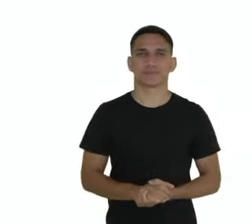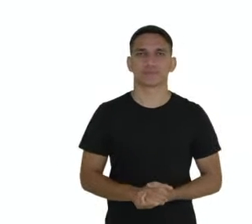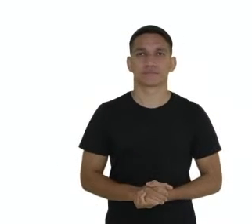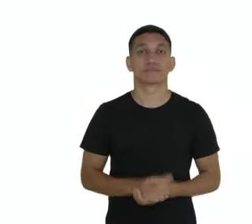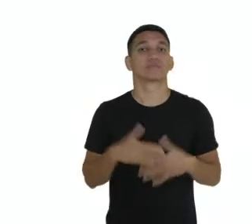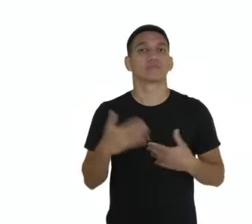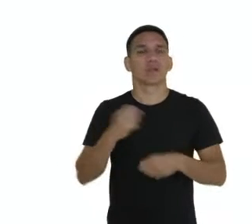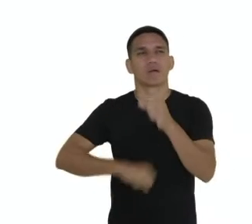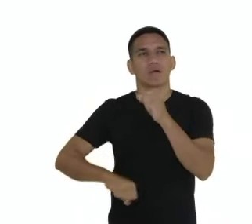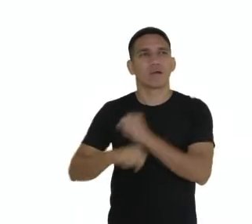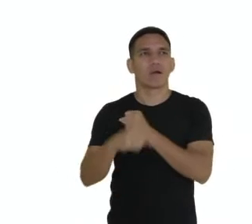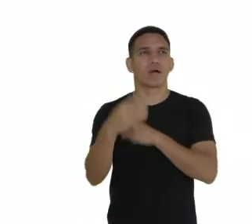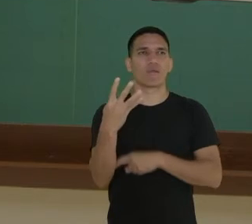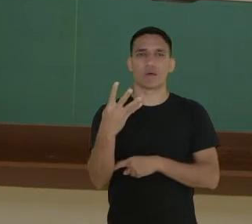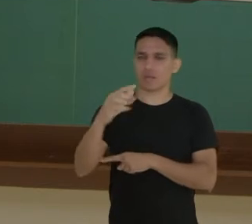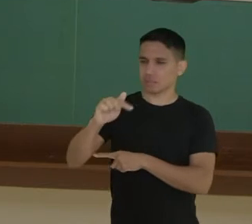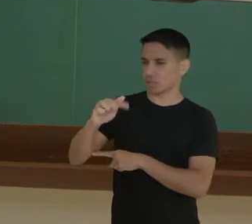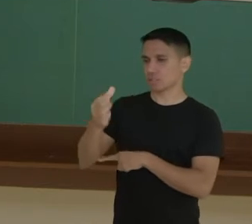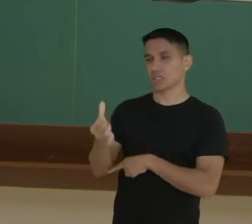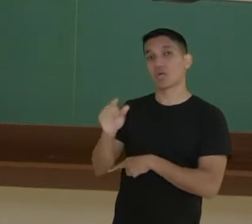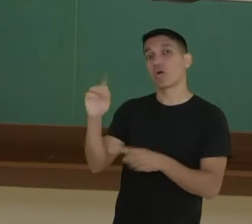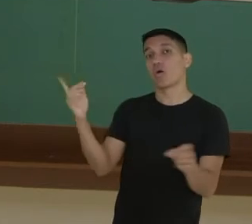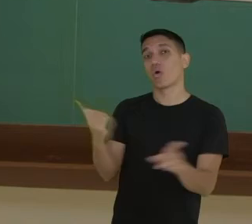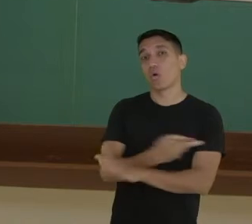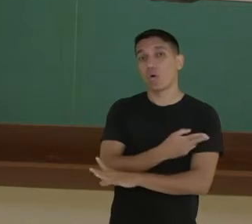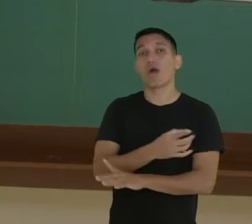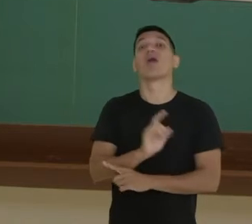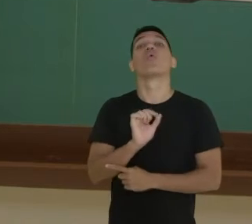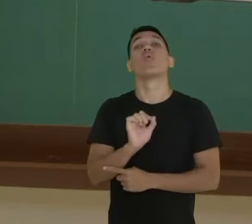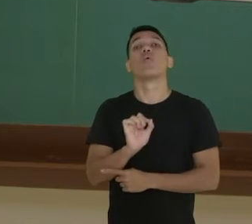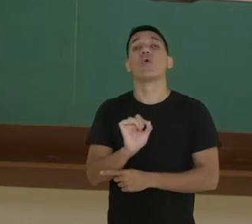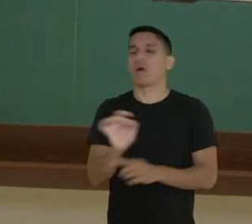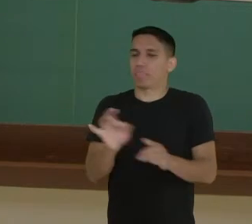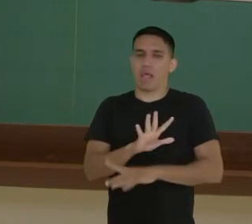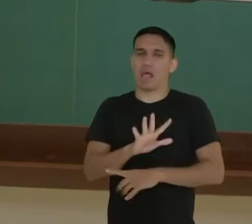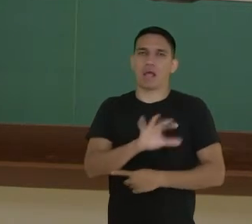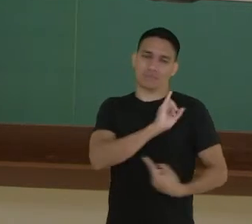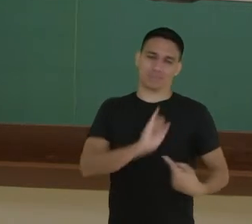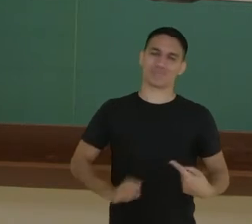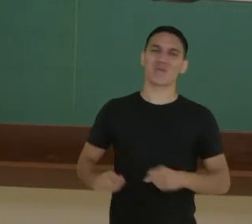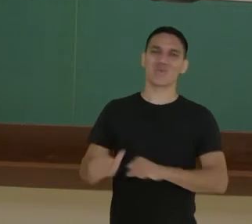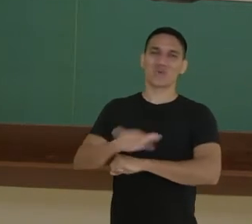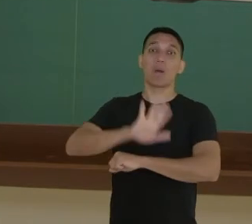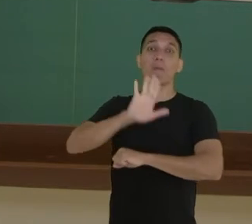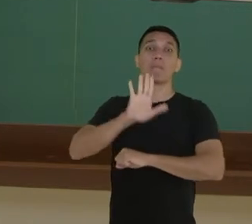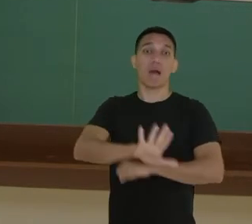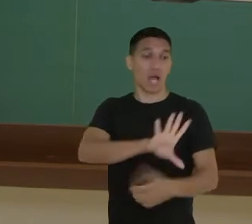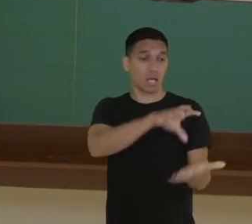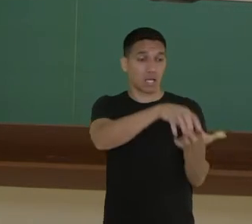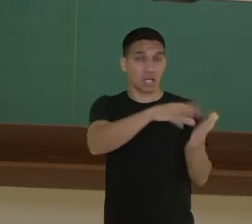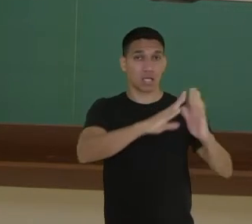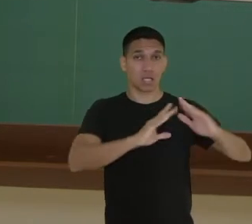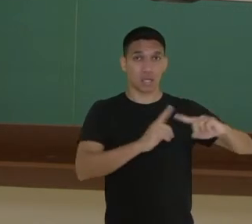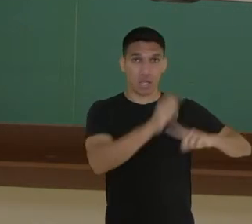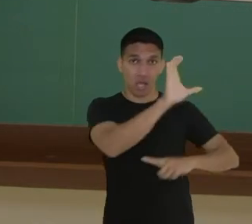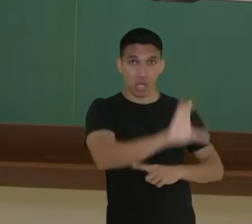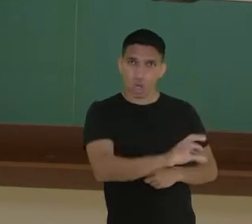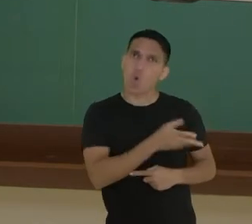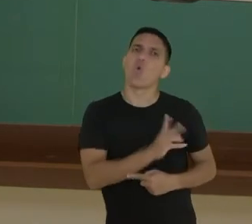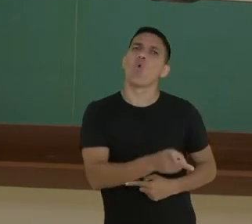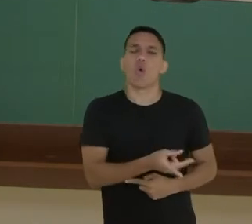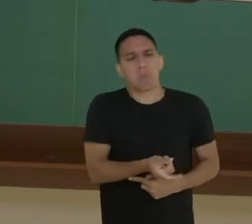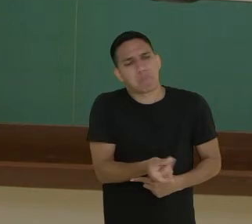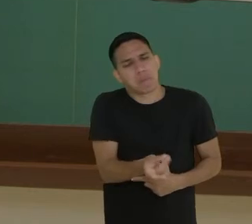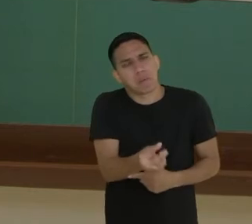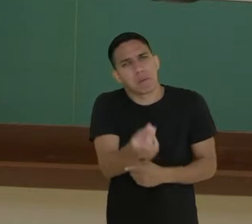Em 476 vai ocorrer o fim do Império Romano, mas a Igreja Católica ela vai continuar como instituição e uma das mais fortes